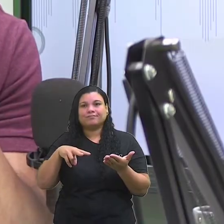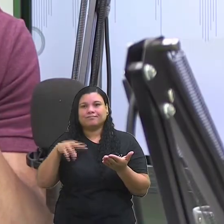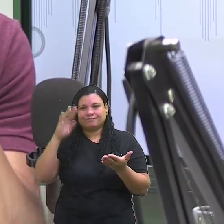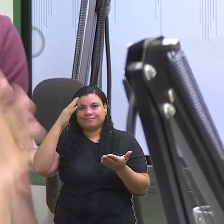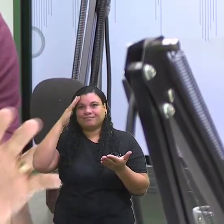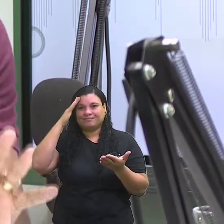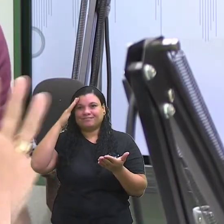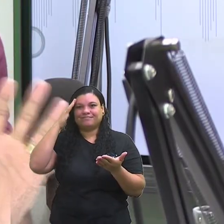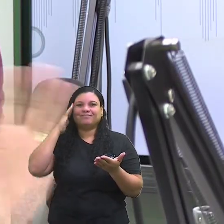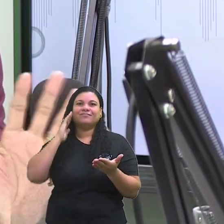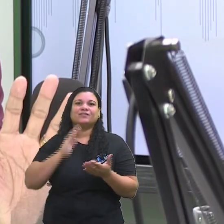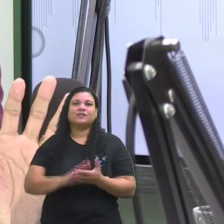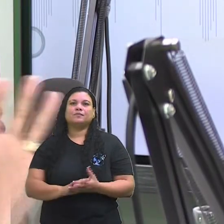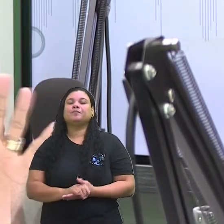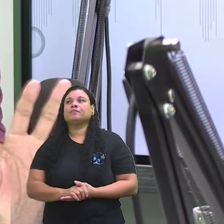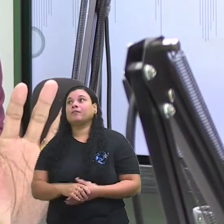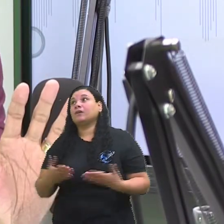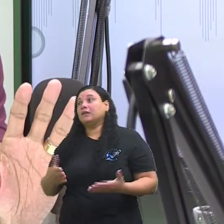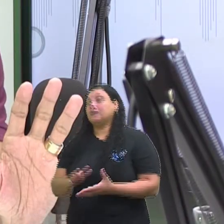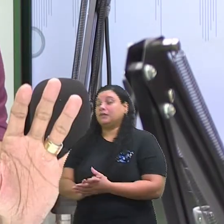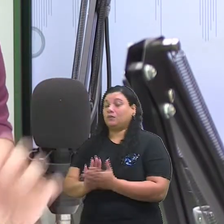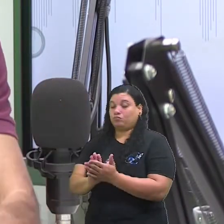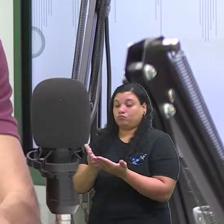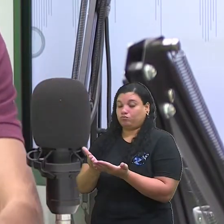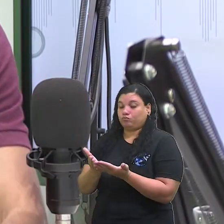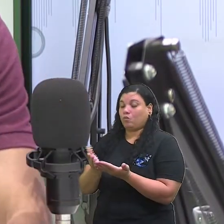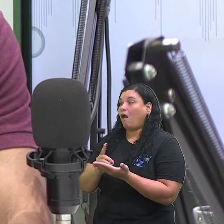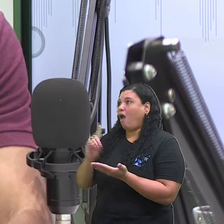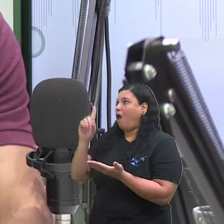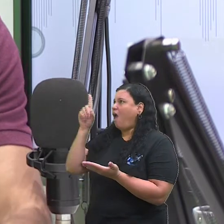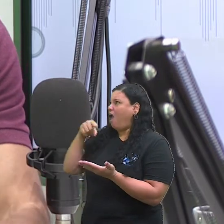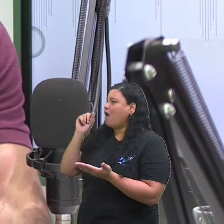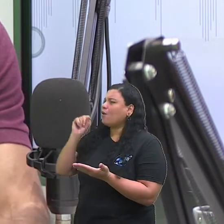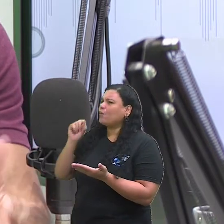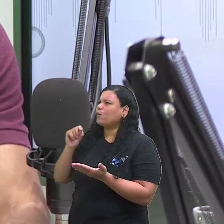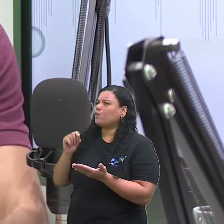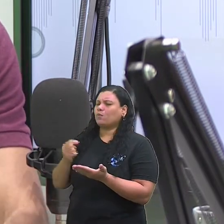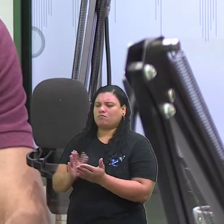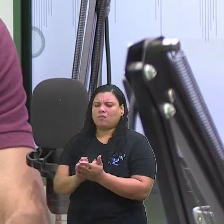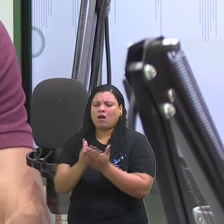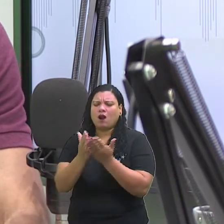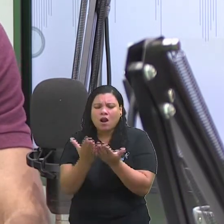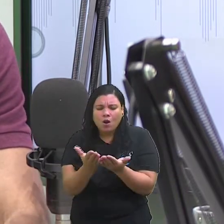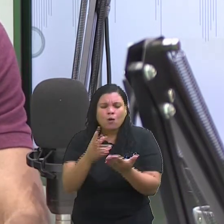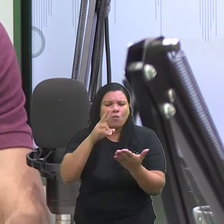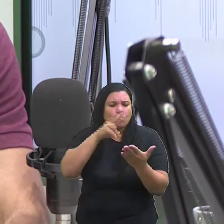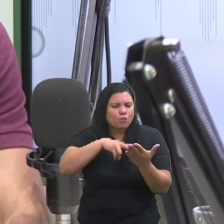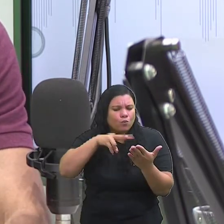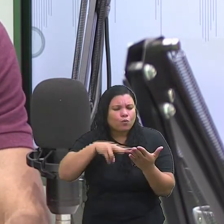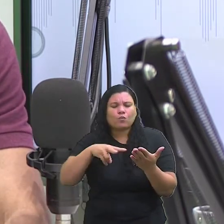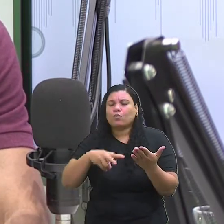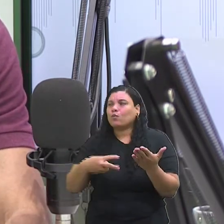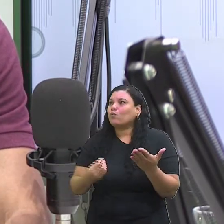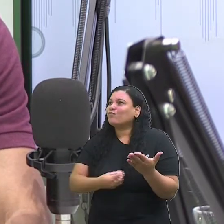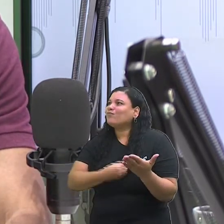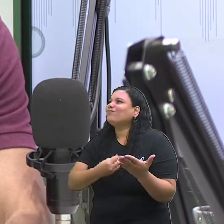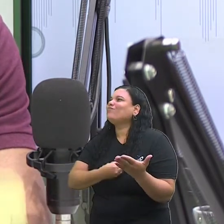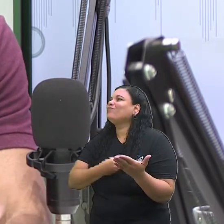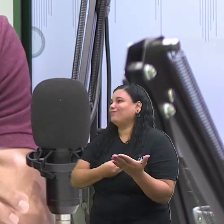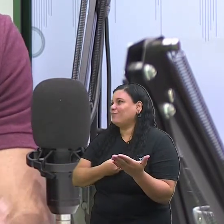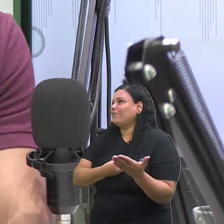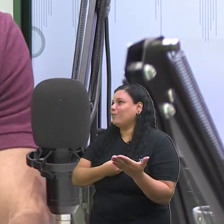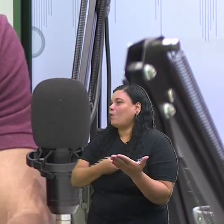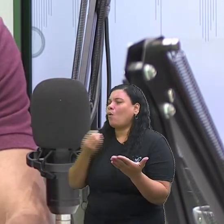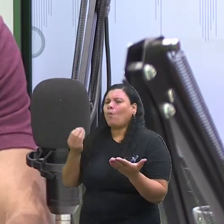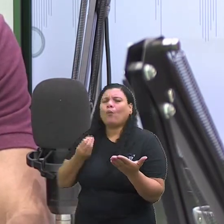Veja bem, a Bíblia é um livro vivo, vivo, e veja bem uma coisa, à medida que se abre, vai falar o seu coração certamente. Eu costumo também